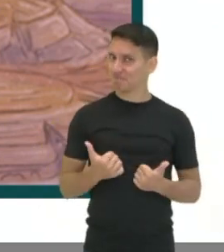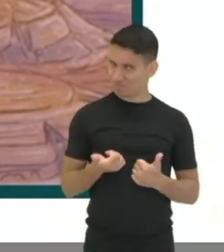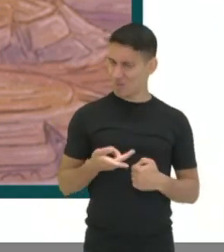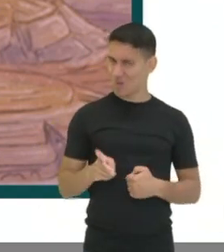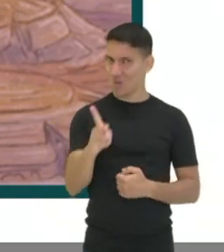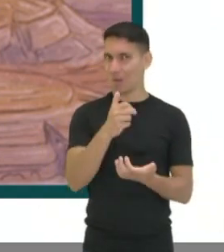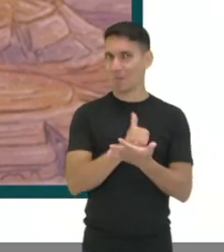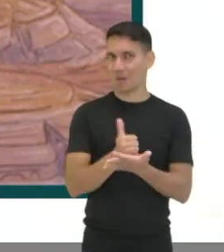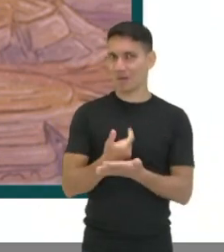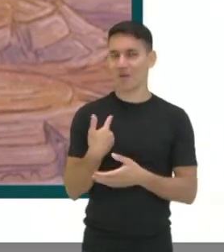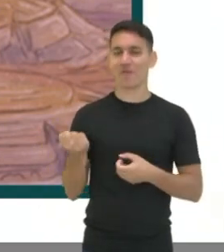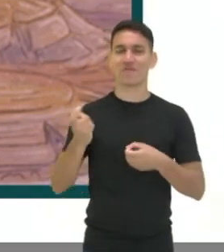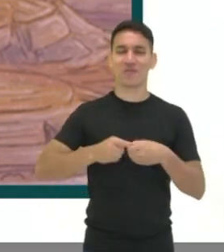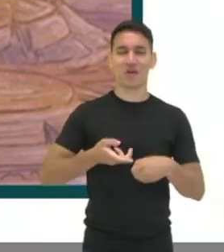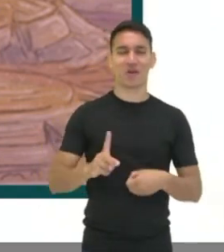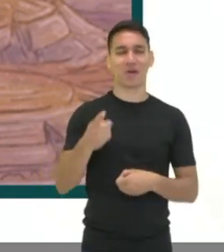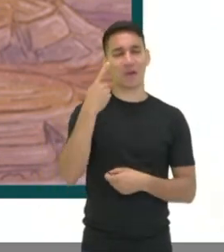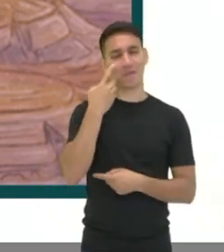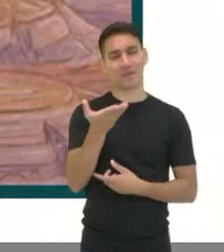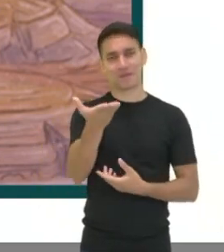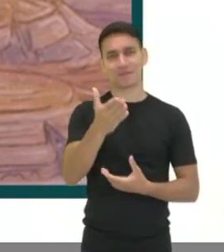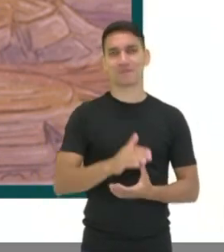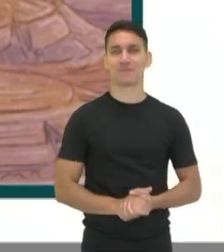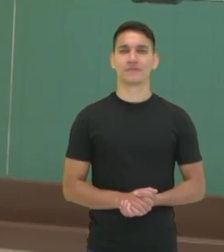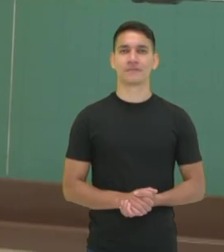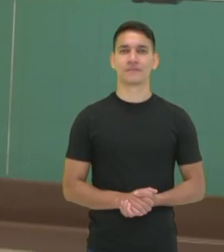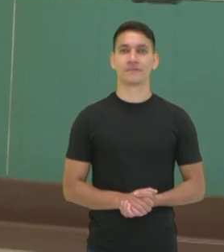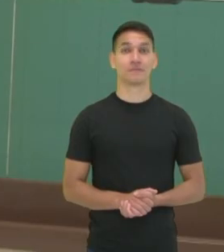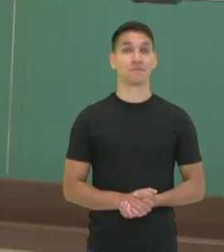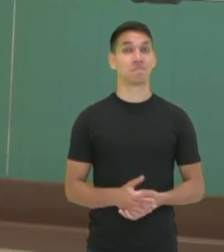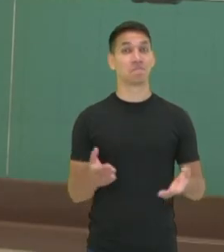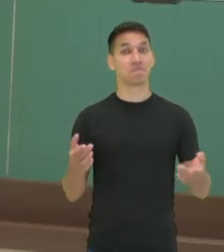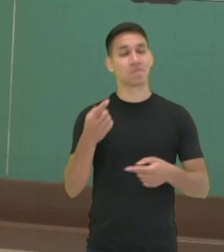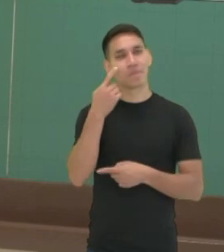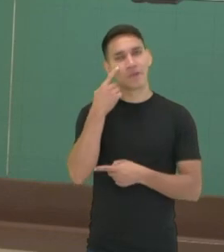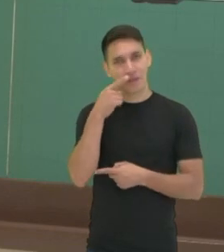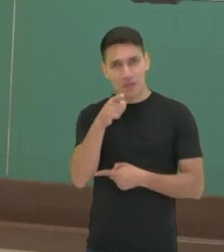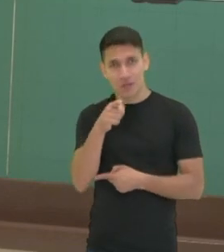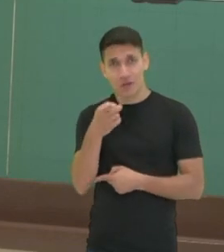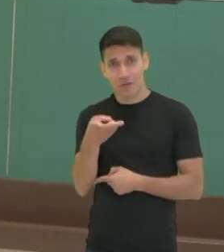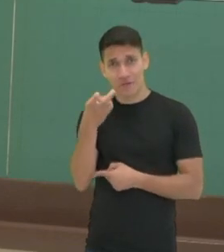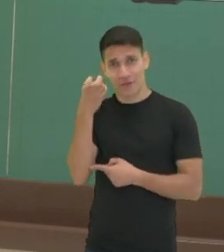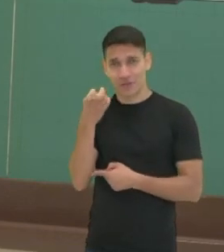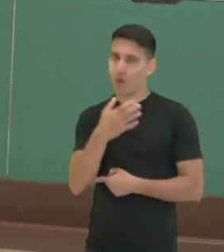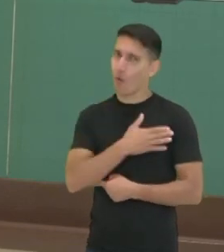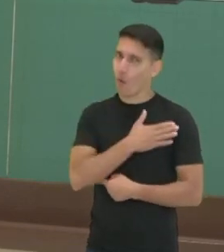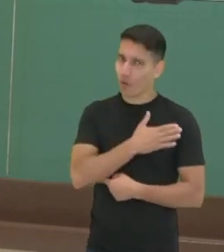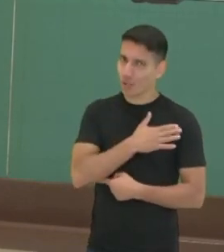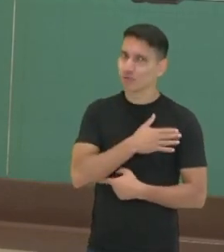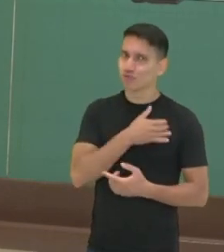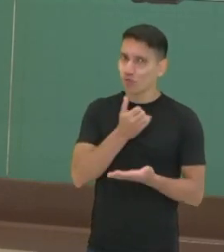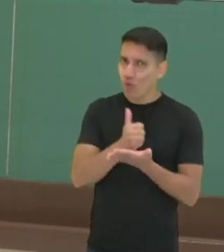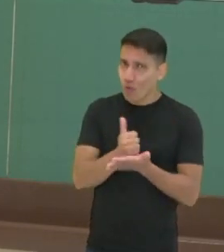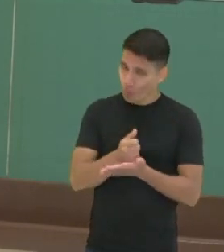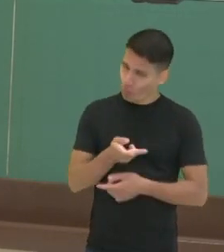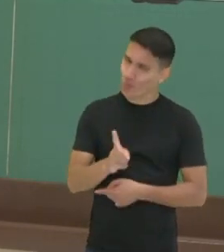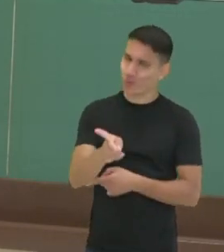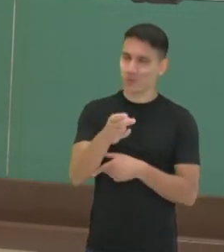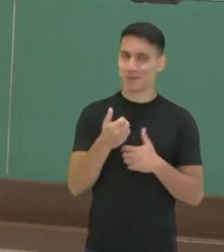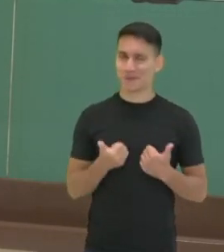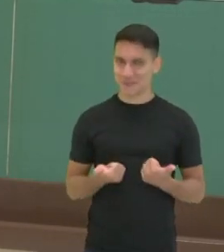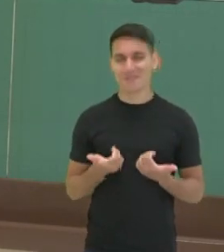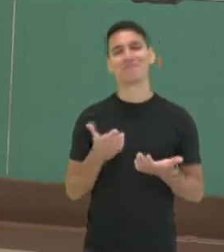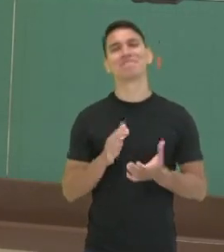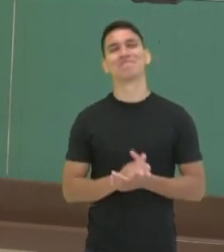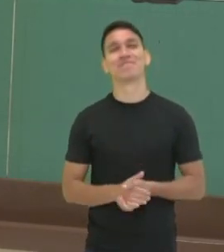continuem jogando. Eu já volto lá para a telinha para falar com vocês. E aí, gente, gostaram do jogo? Então, continuem lá jogando, tá bom? Belezinha? Então,